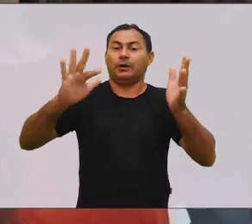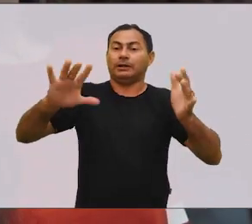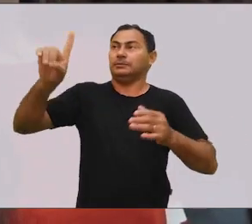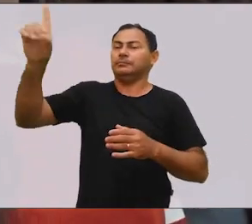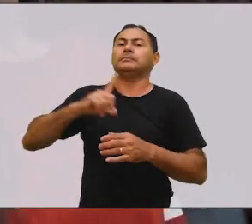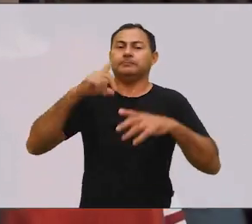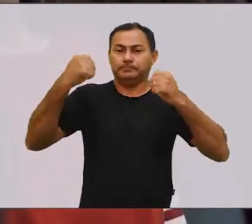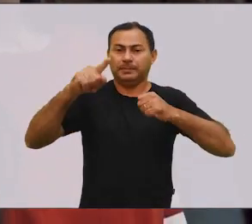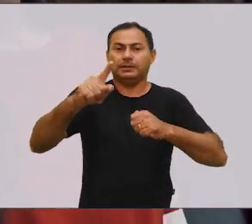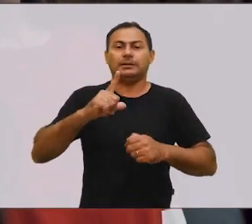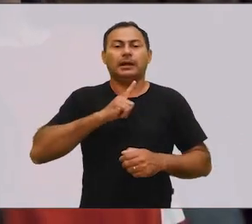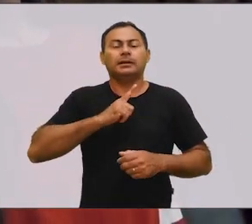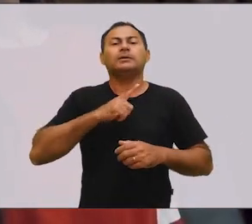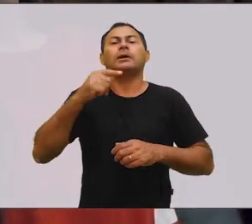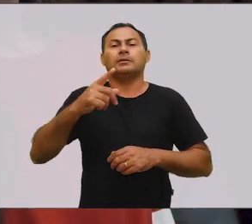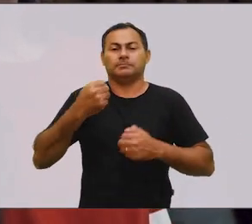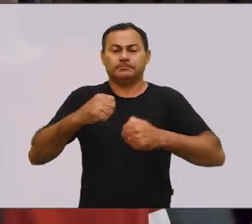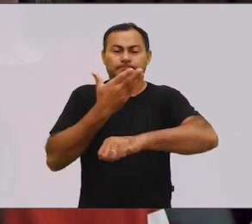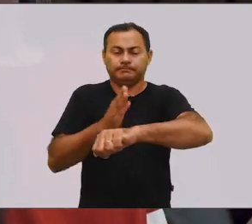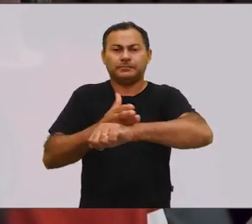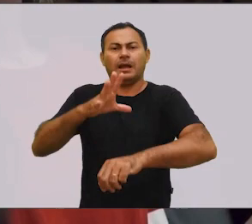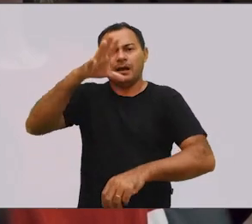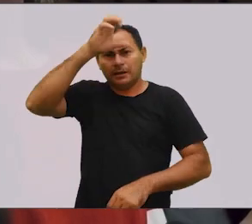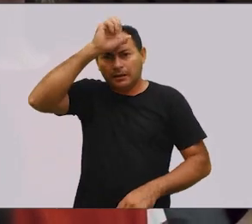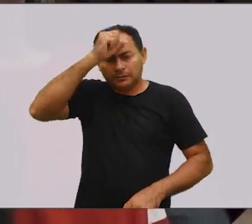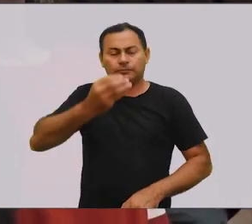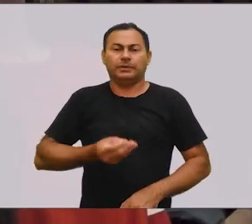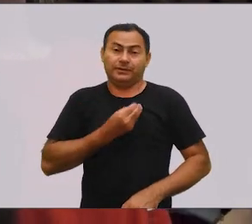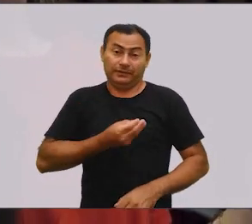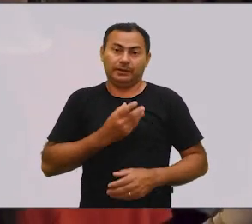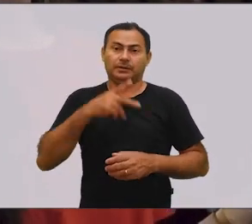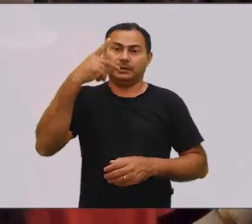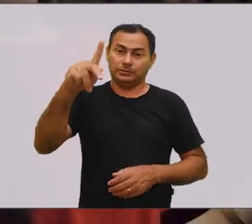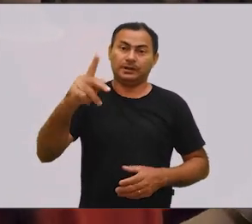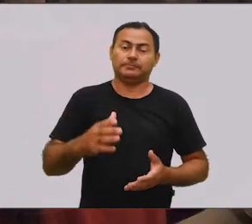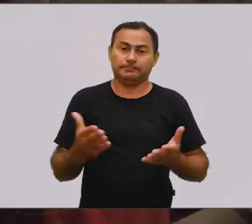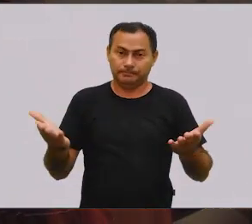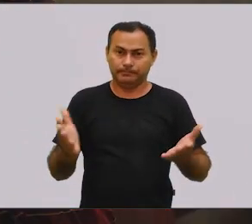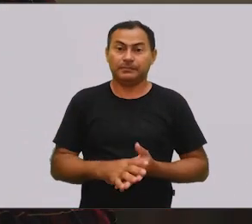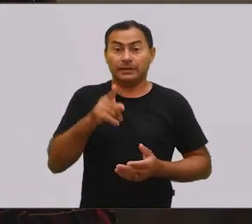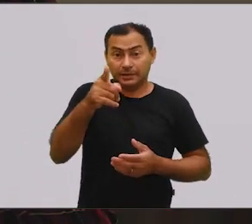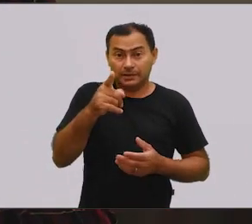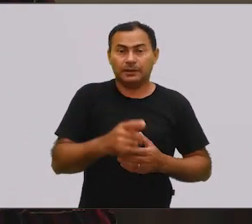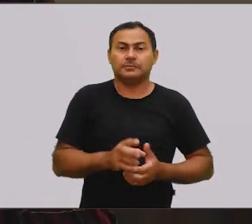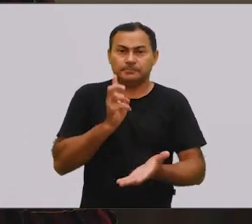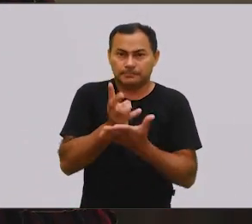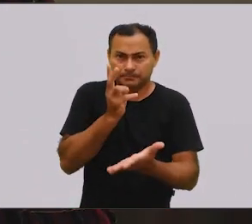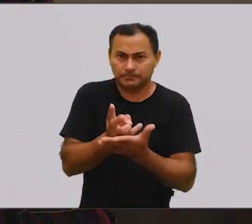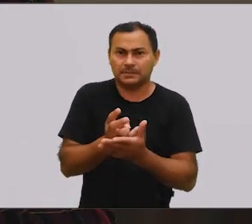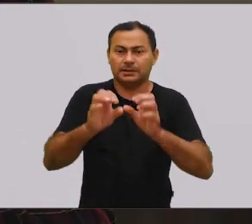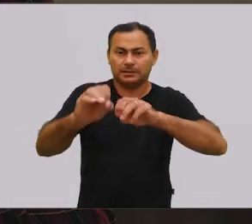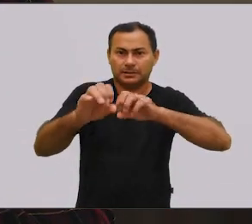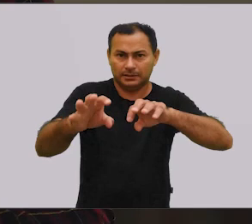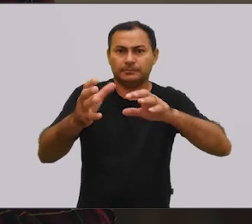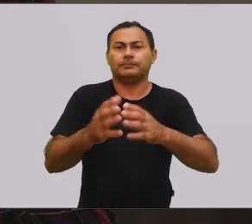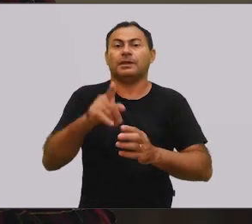há necessidade de que você venha aplicar todo esse ensinamento de Jesus na sua vida. E se você permanecer